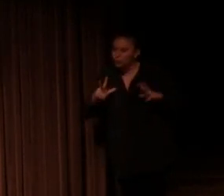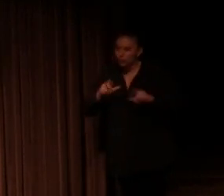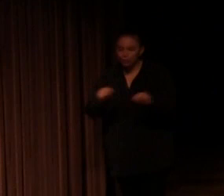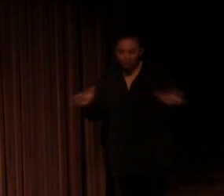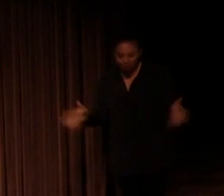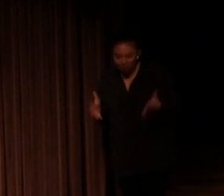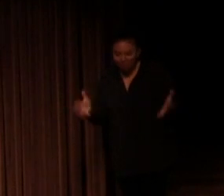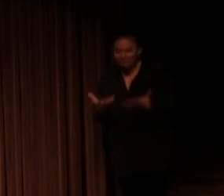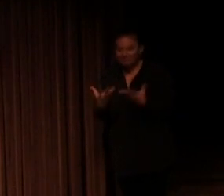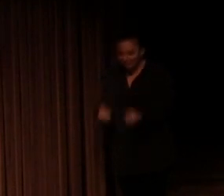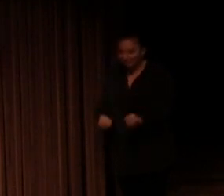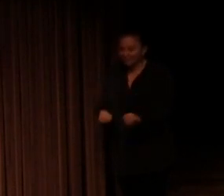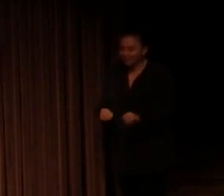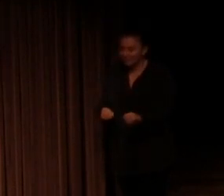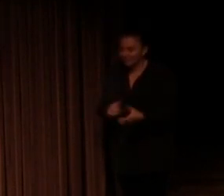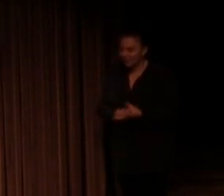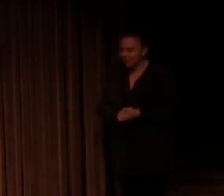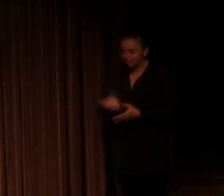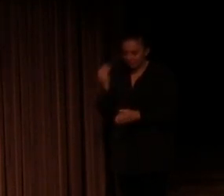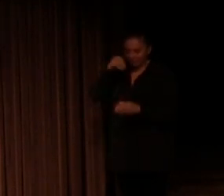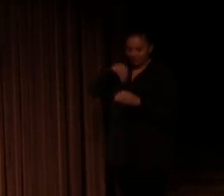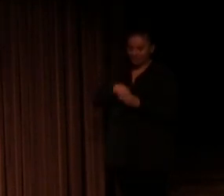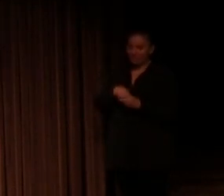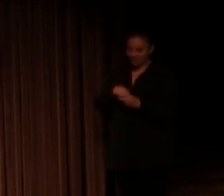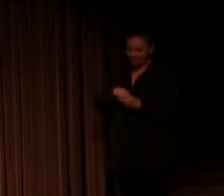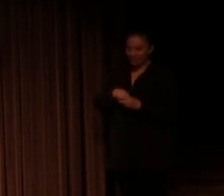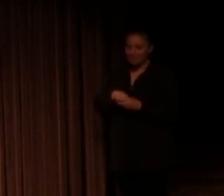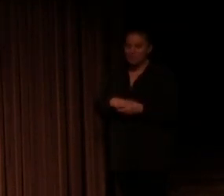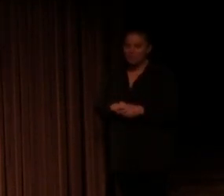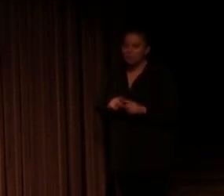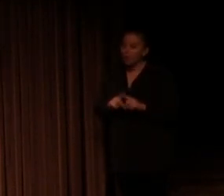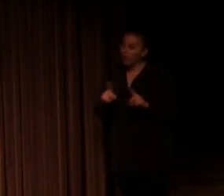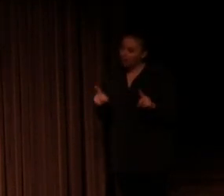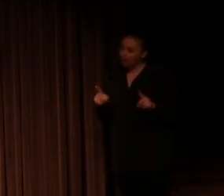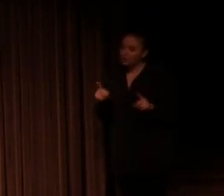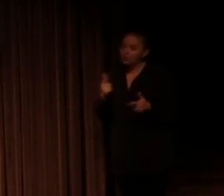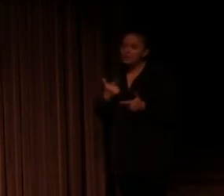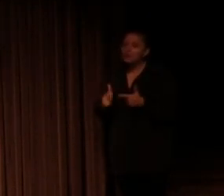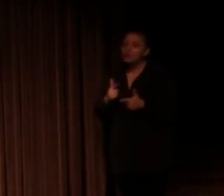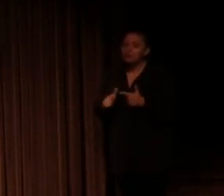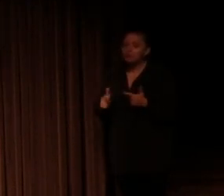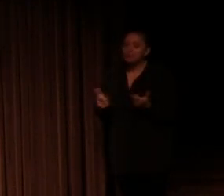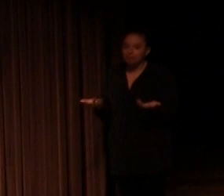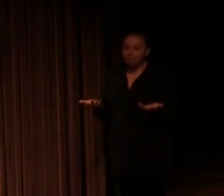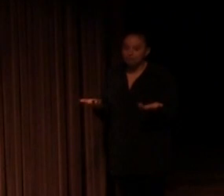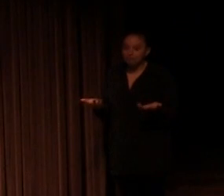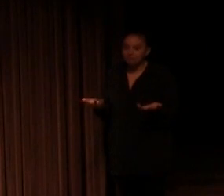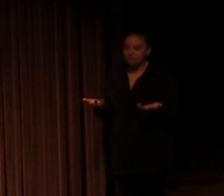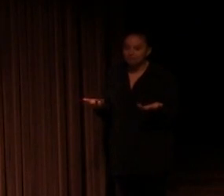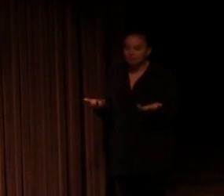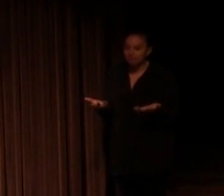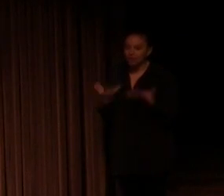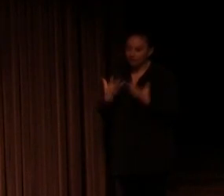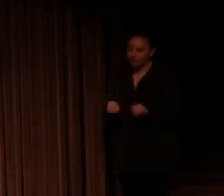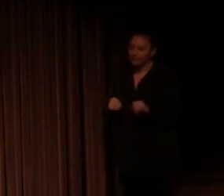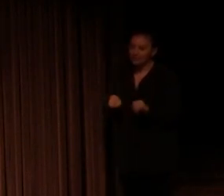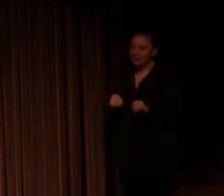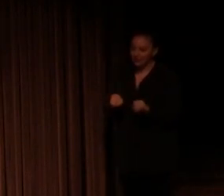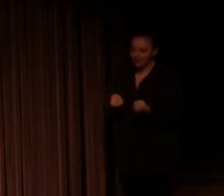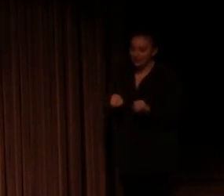estímulo recebe e absorve só que com um problema para o bem e para o